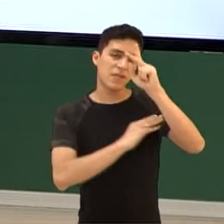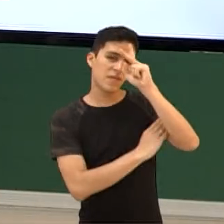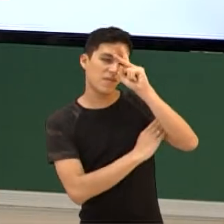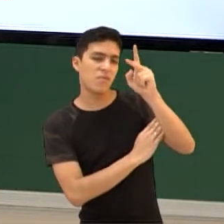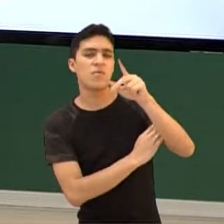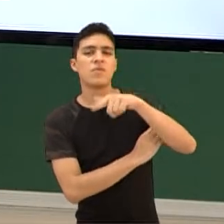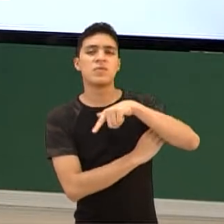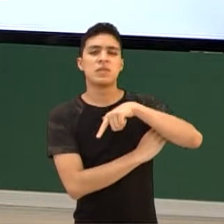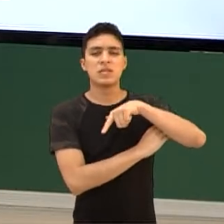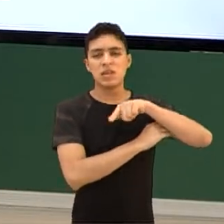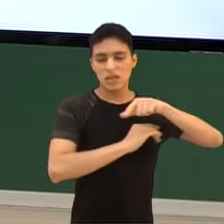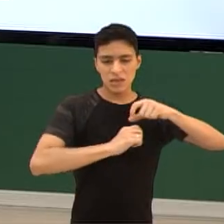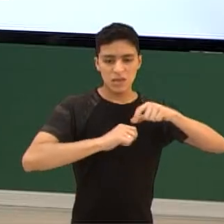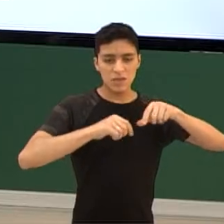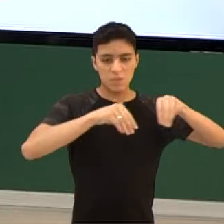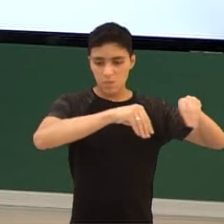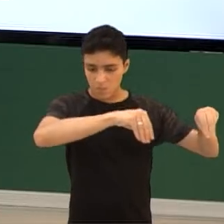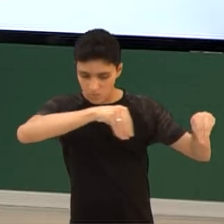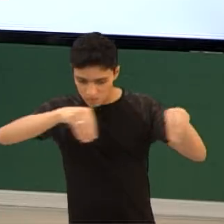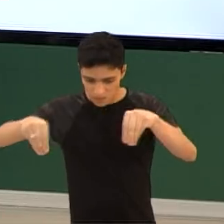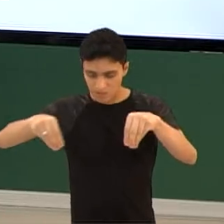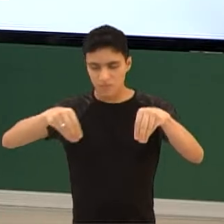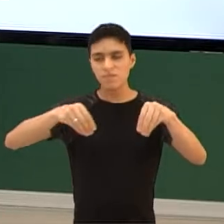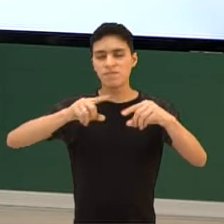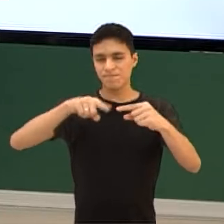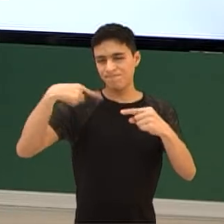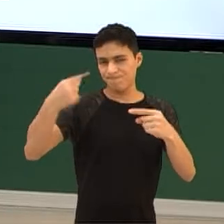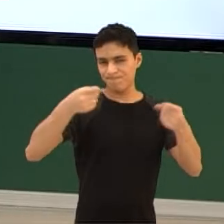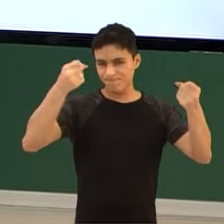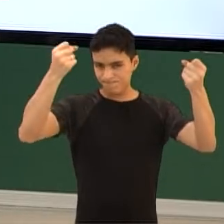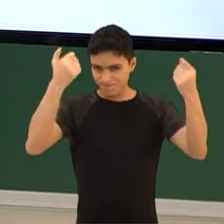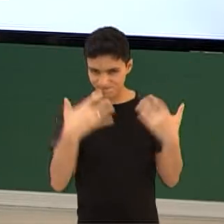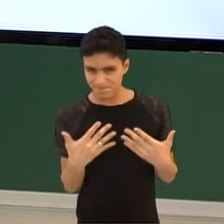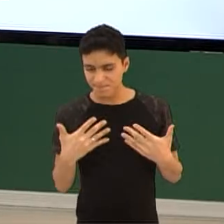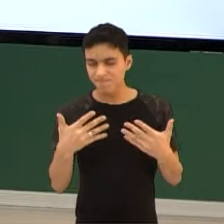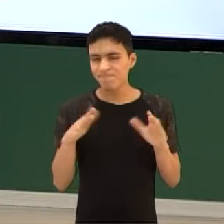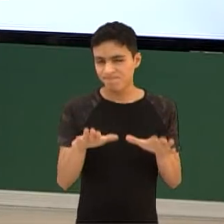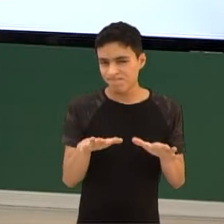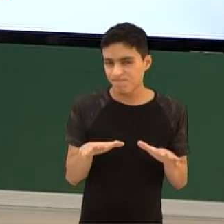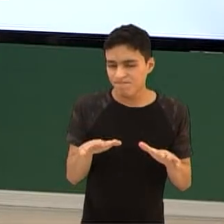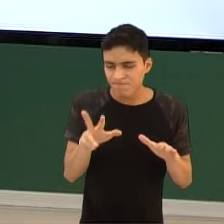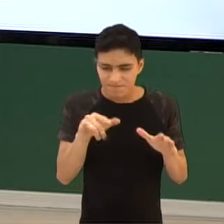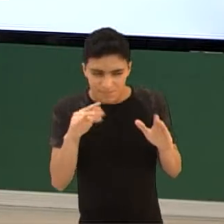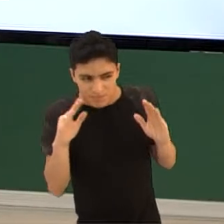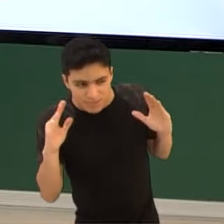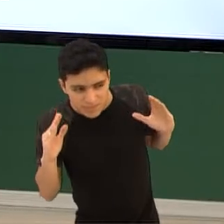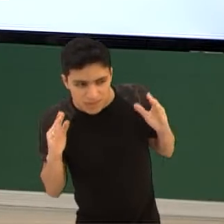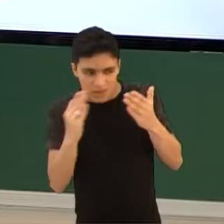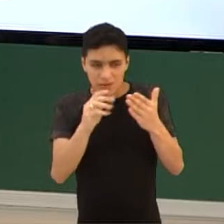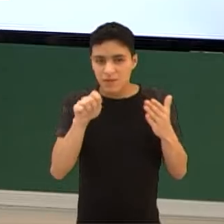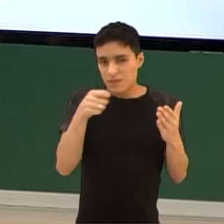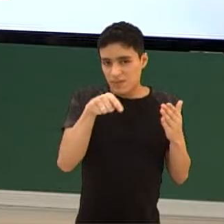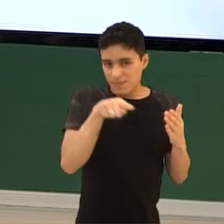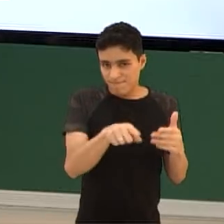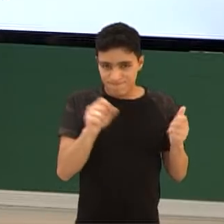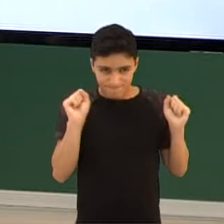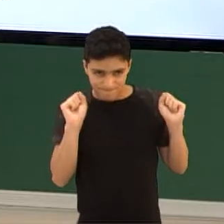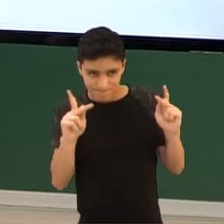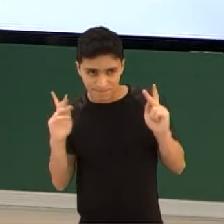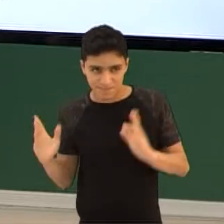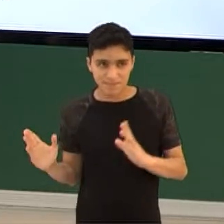promove o deslocamento e nós vamos falar daqui a pouquinho sobre ele aí, quando nós vamos dar uma ênfase especial para ele, ok?